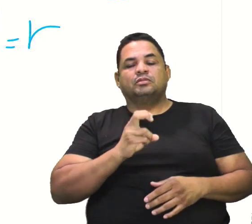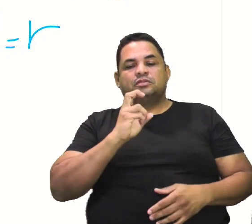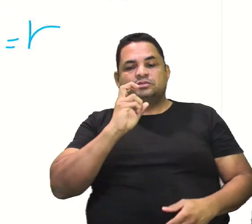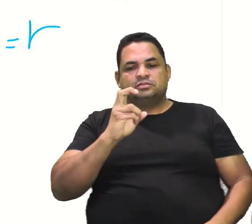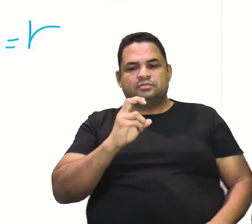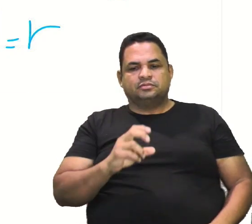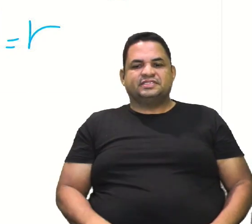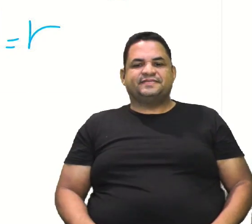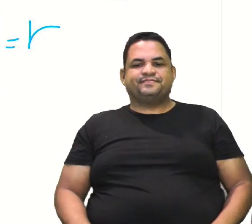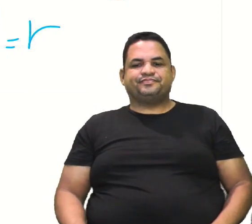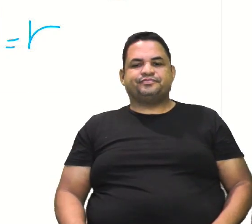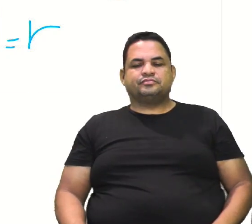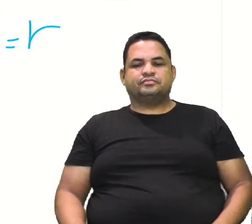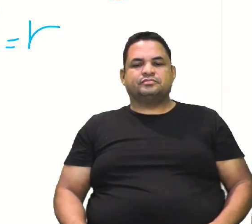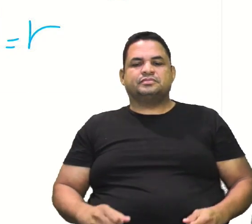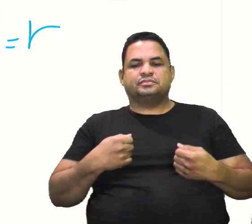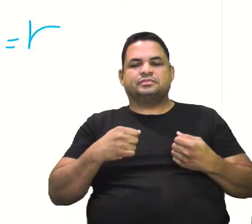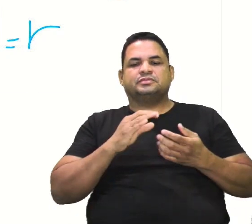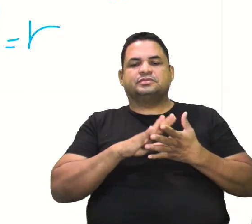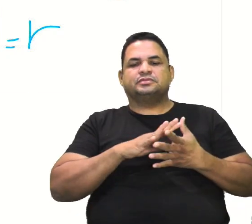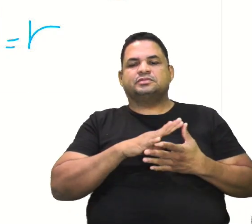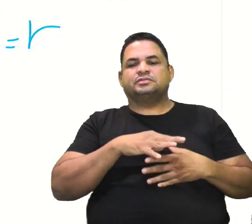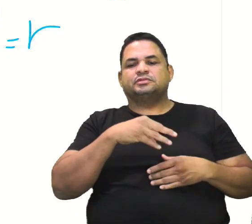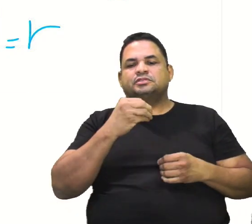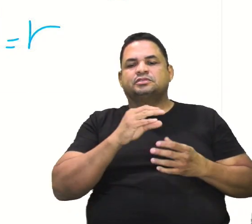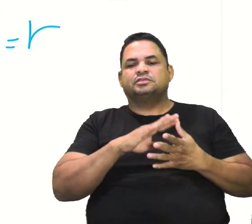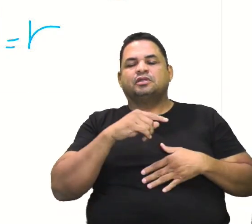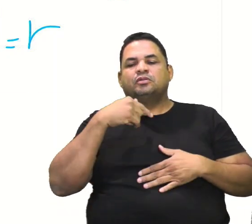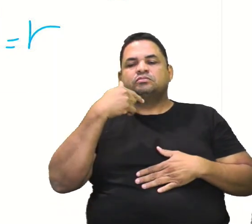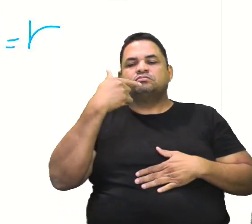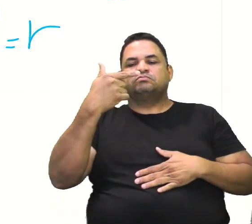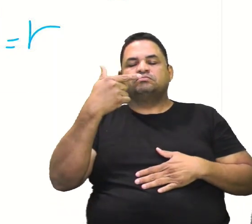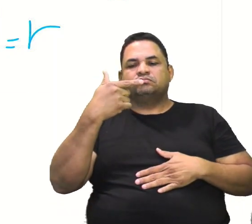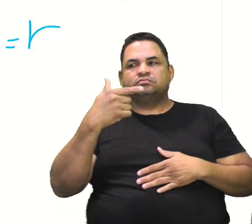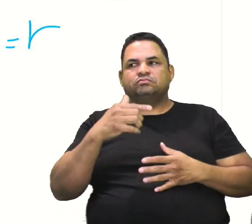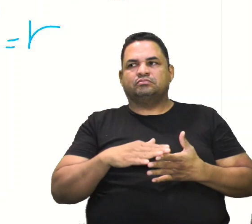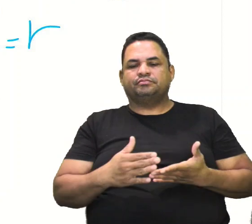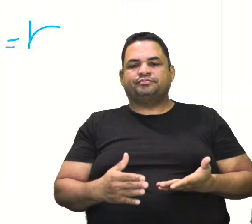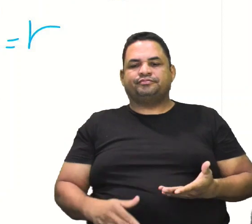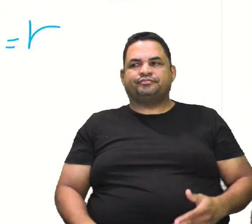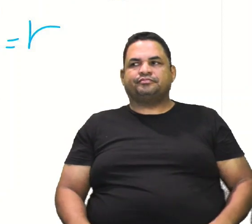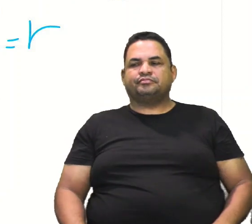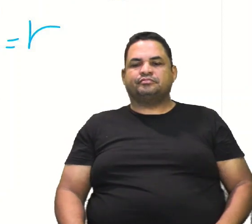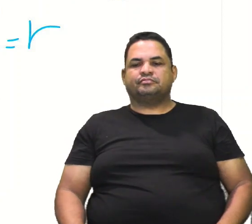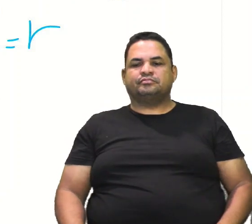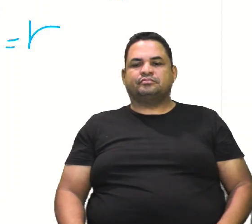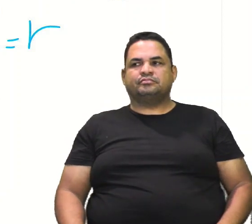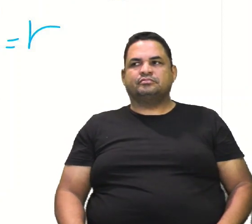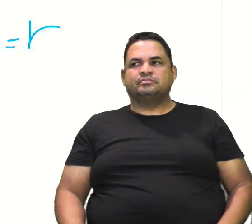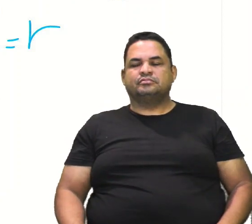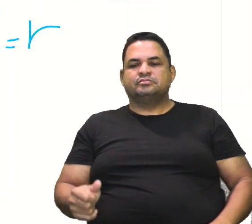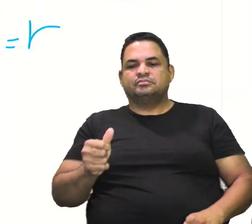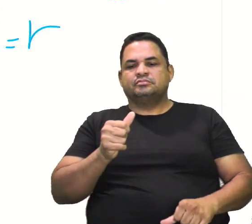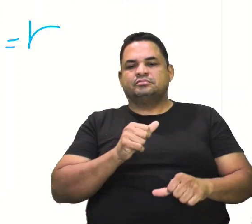quando a gente precisa tirar uma raiz? Eleva ao quadrado. Eleva ao quadrado ou, né, tira a raiz e coloca o outro membro ao quadrado,